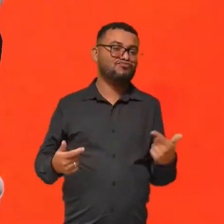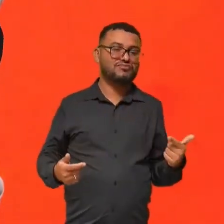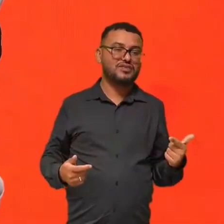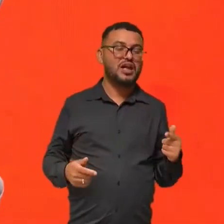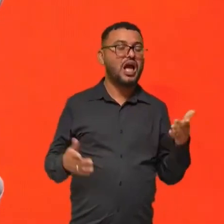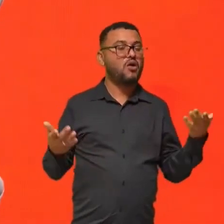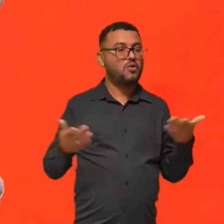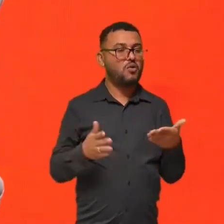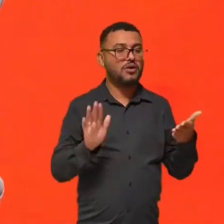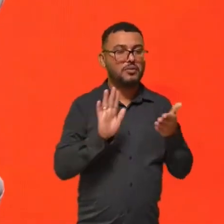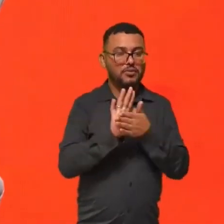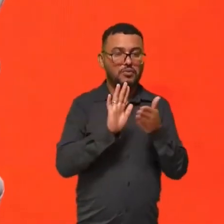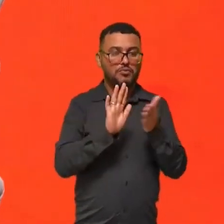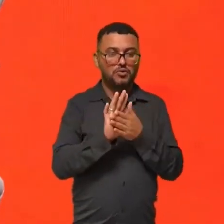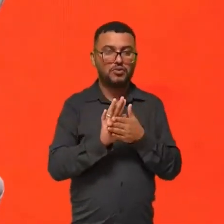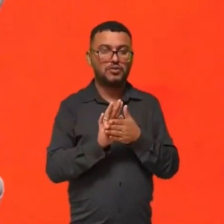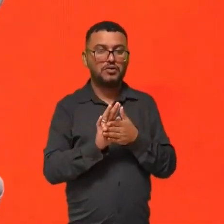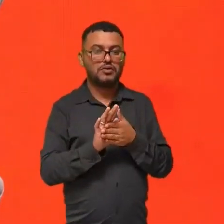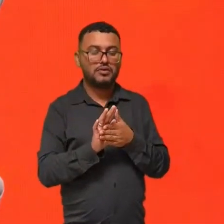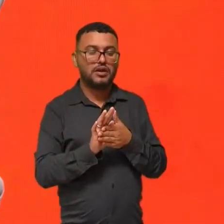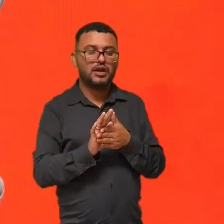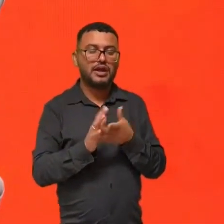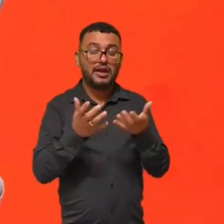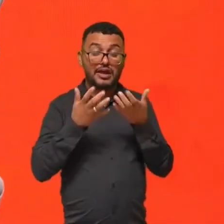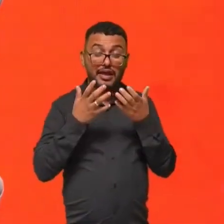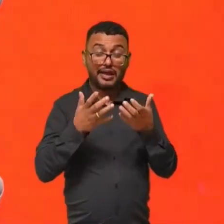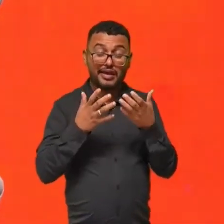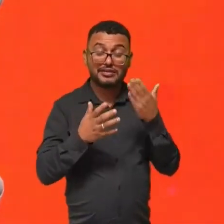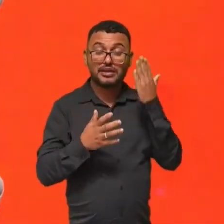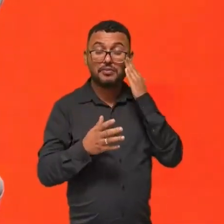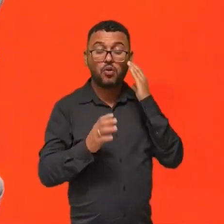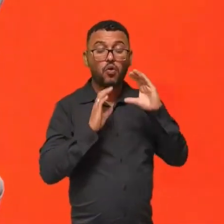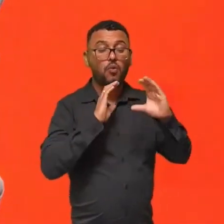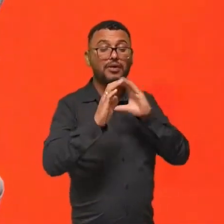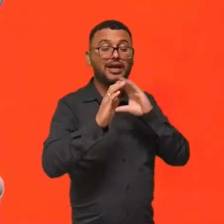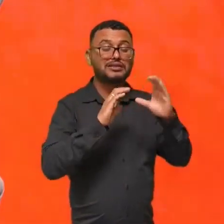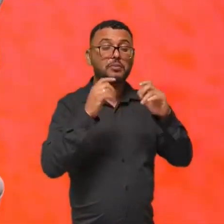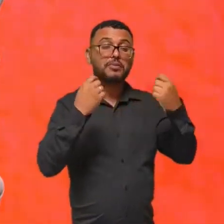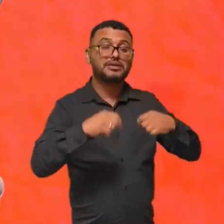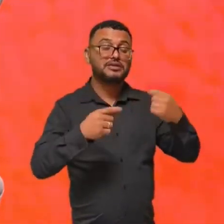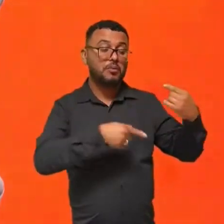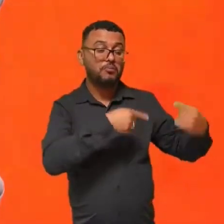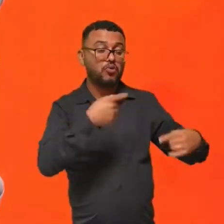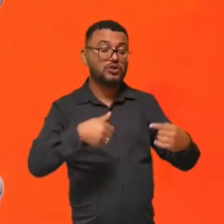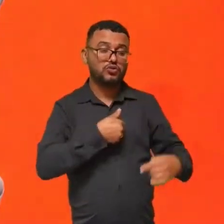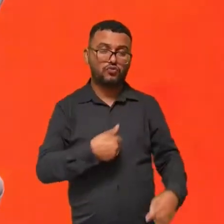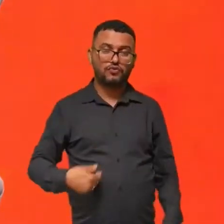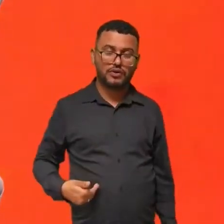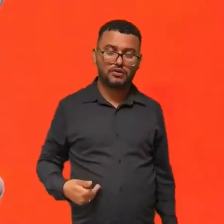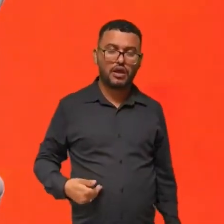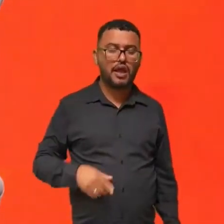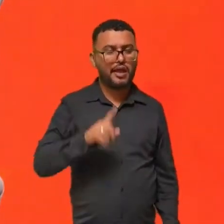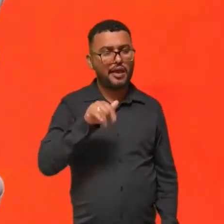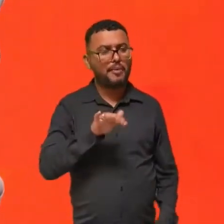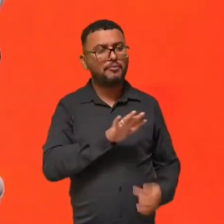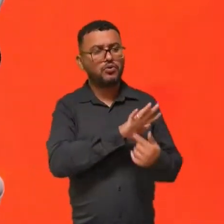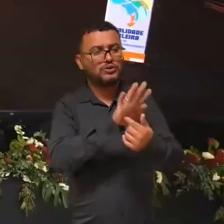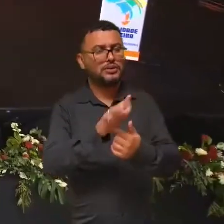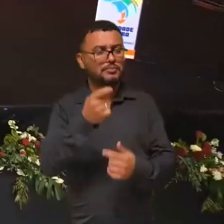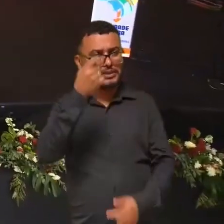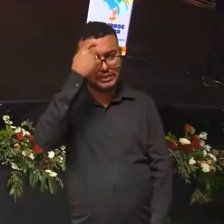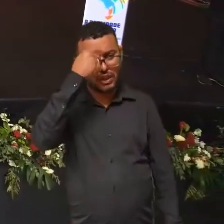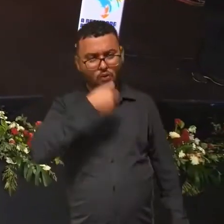Pública entende, que a comunicação ela tem que ser uma política de Estado, ela tem que ser algo que o Estado se preocupa, por quê? Eu